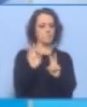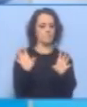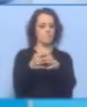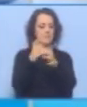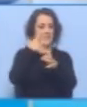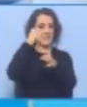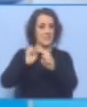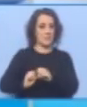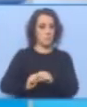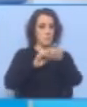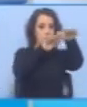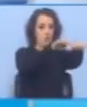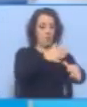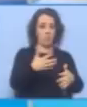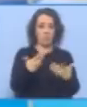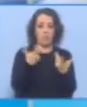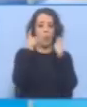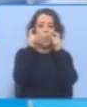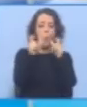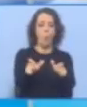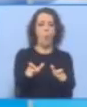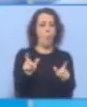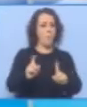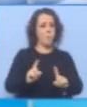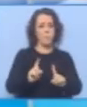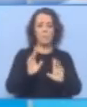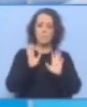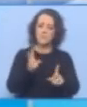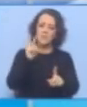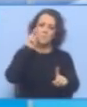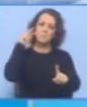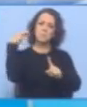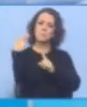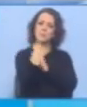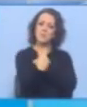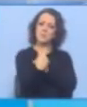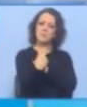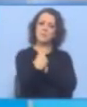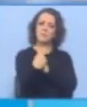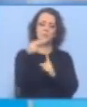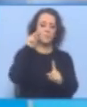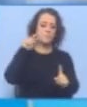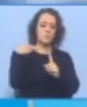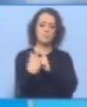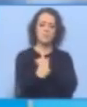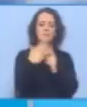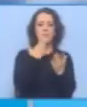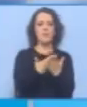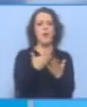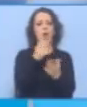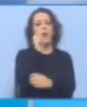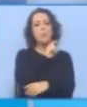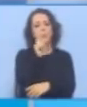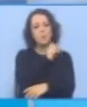que é incontornável e que deve ser visto nesta perspectiva portanto, uma oportunidade para a